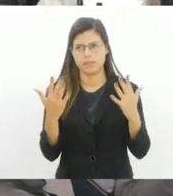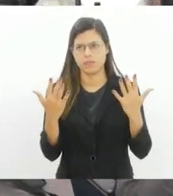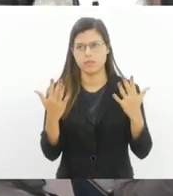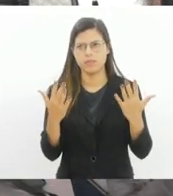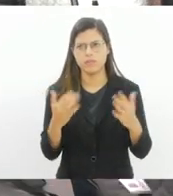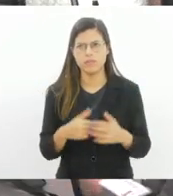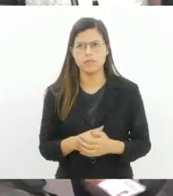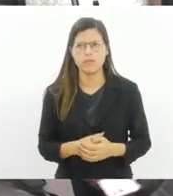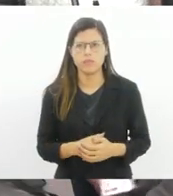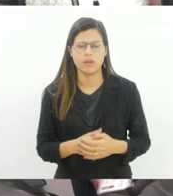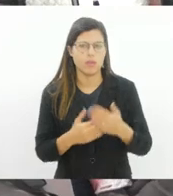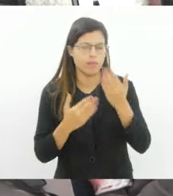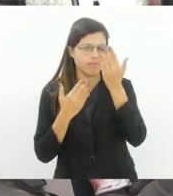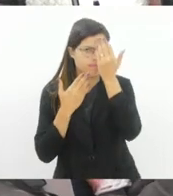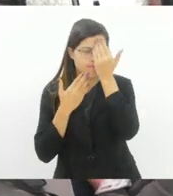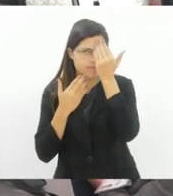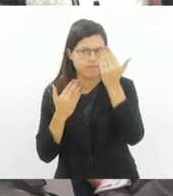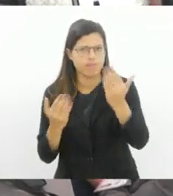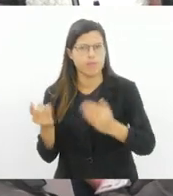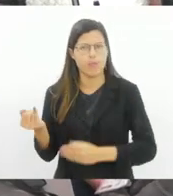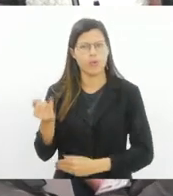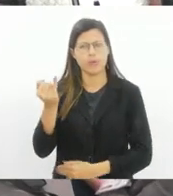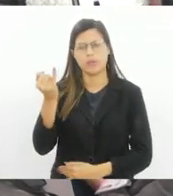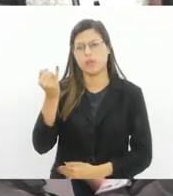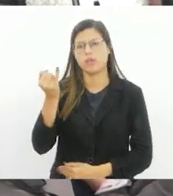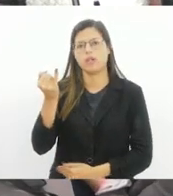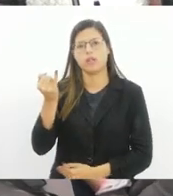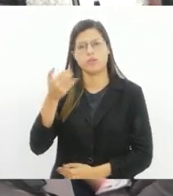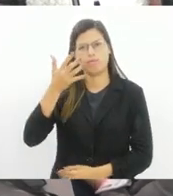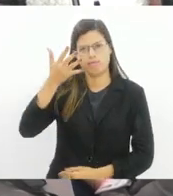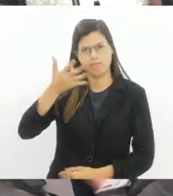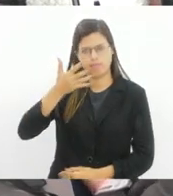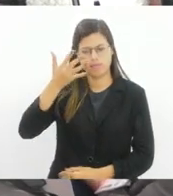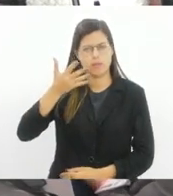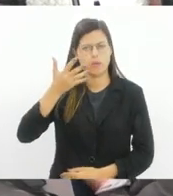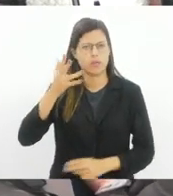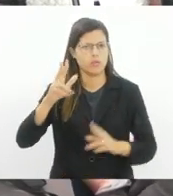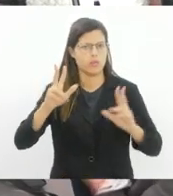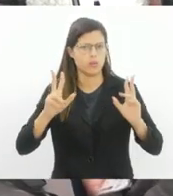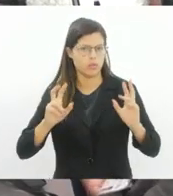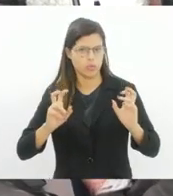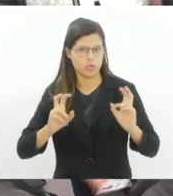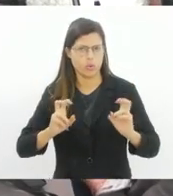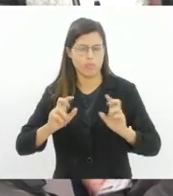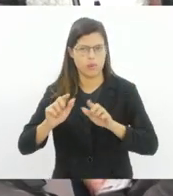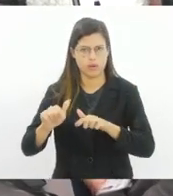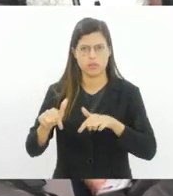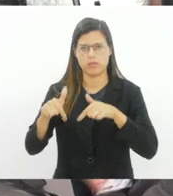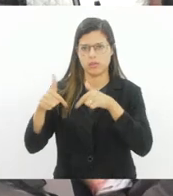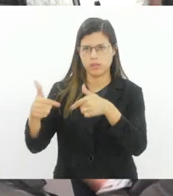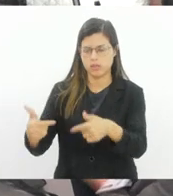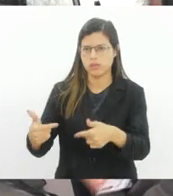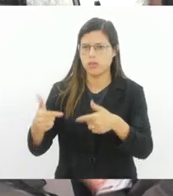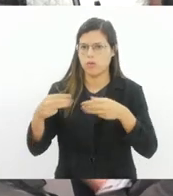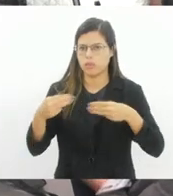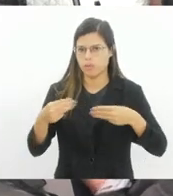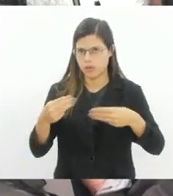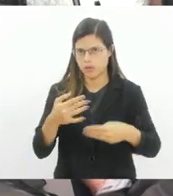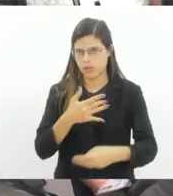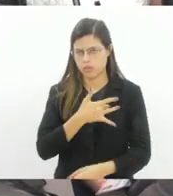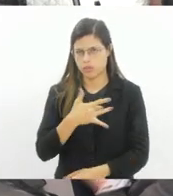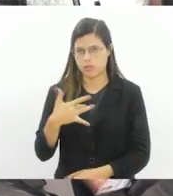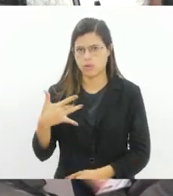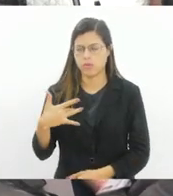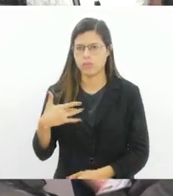Muito obrigada. Muito importante a sua explanação com relação às ações do Ministério da Saúde. Não